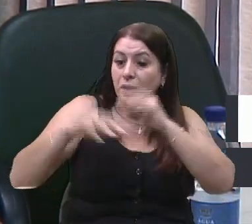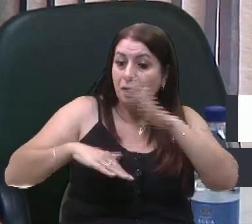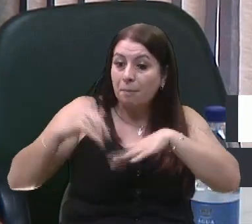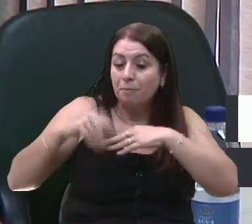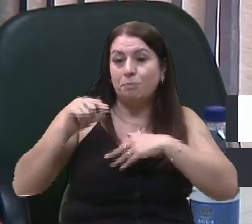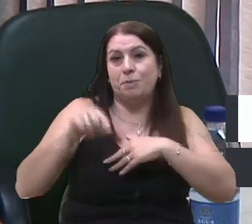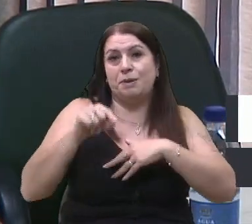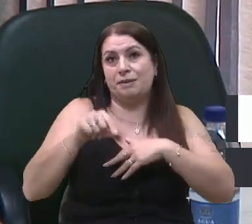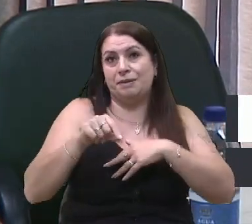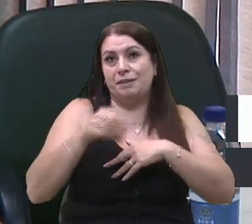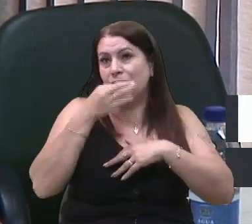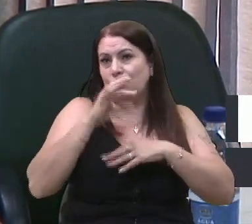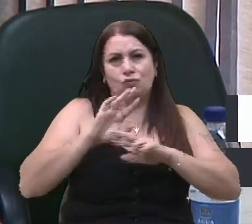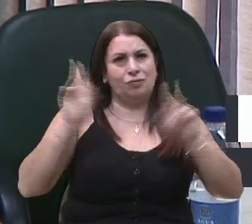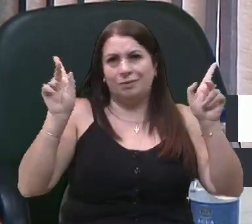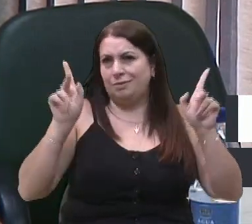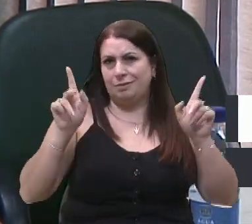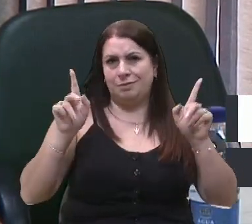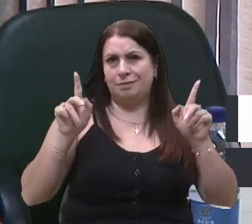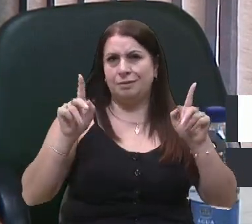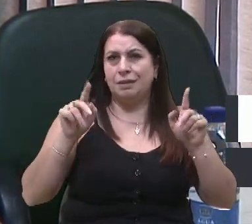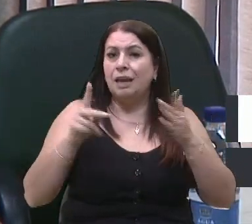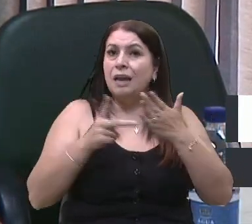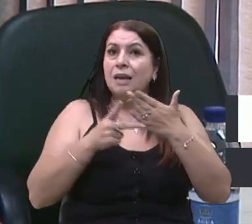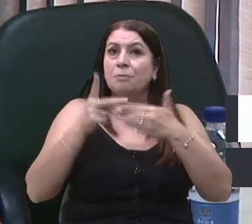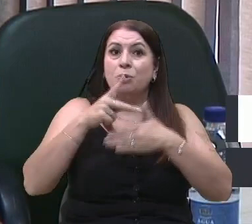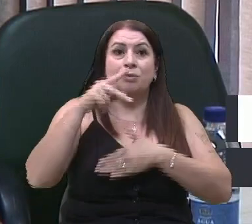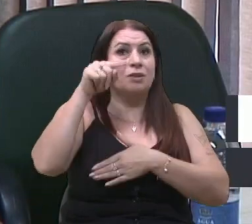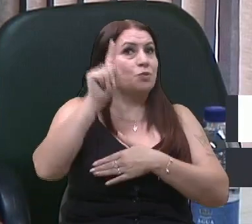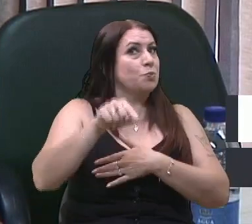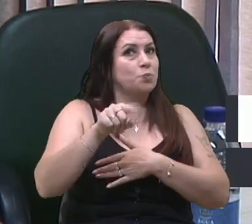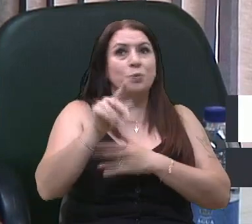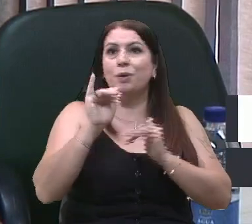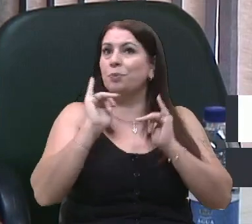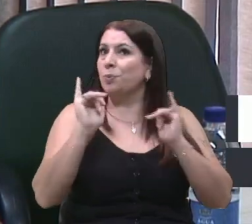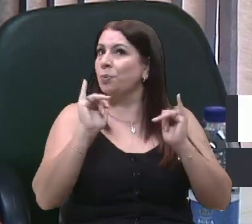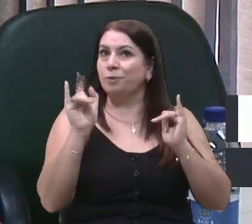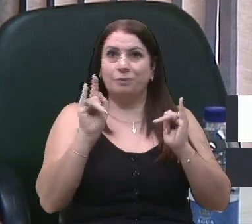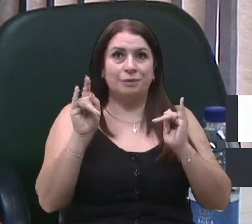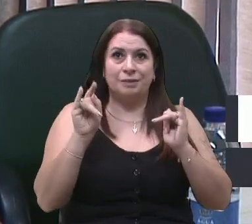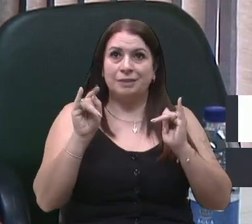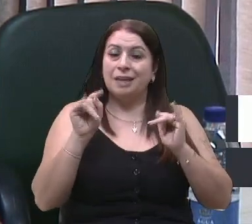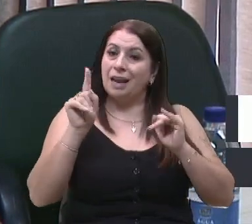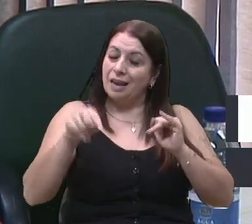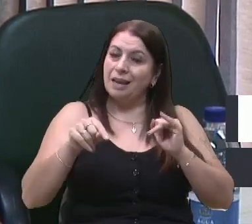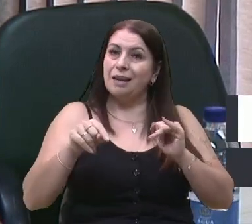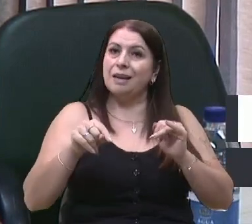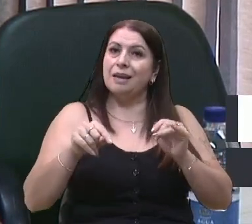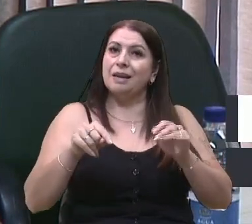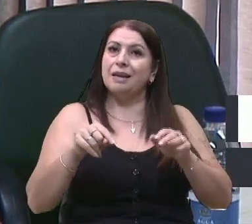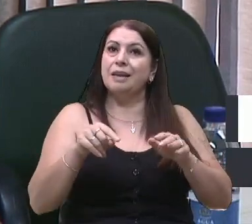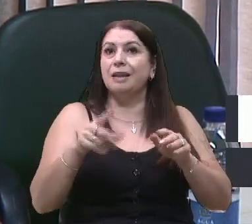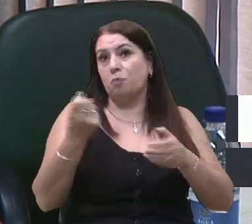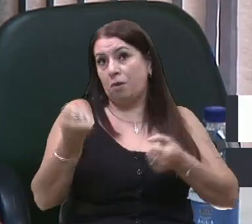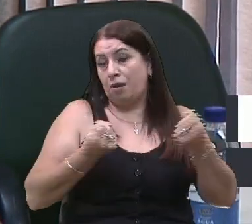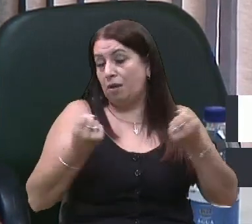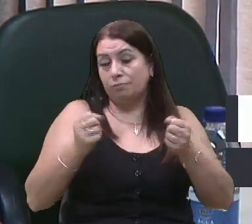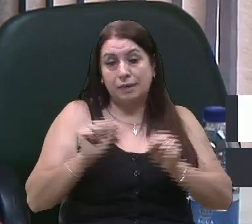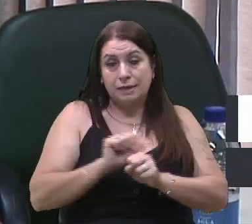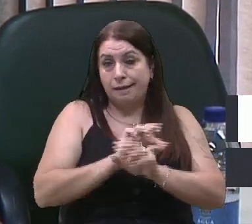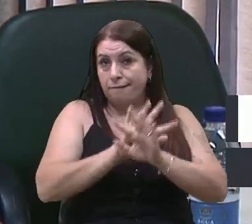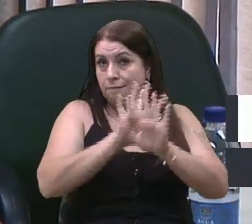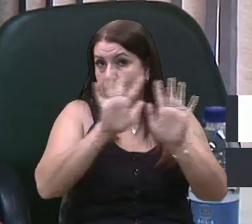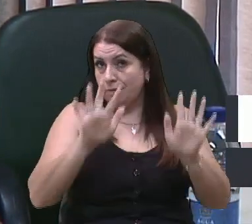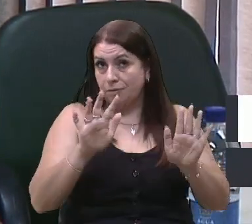hoje. Totalmente diferente. A prioridade não é o ônibus. Né? A prioridade aqui hoje é o veículo, tá claro isso. Né? Os ônibus não têm